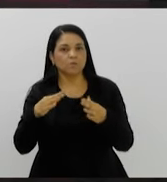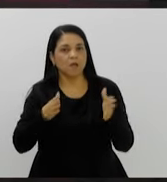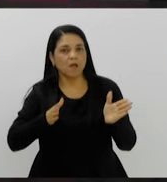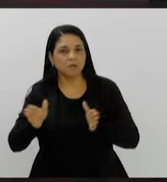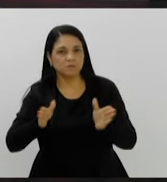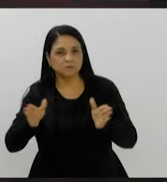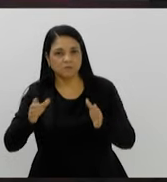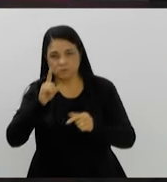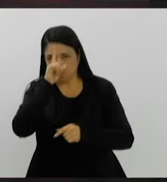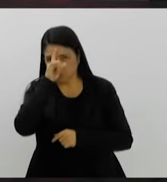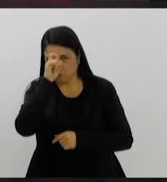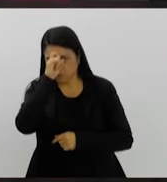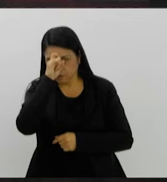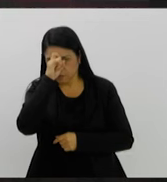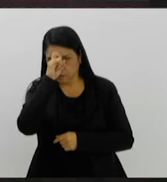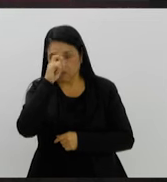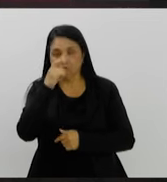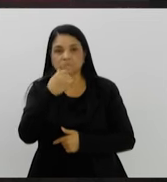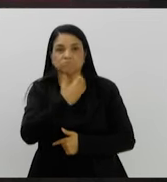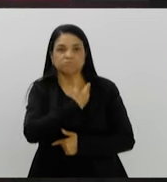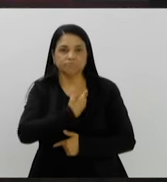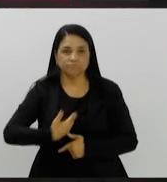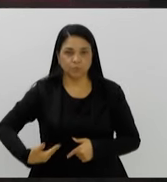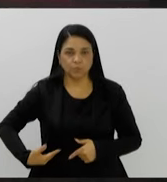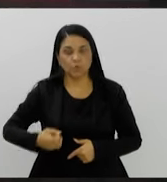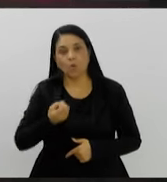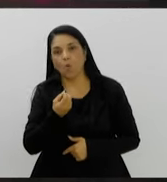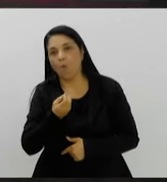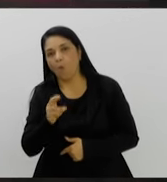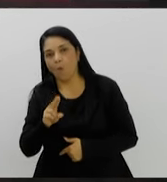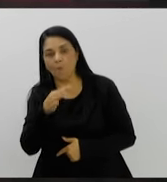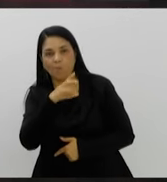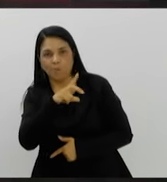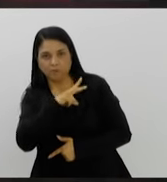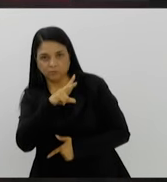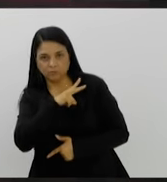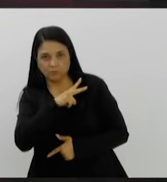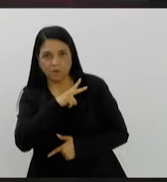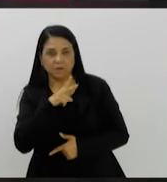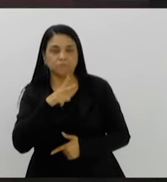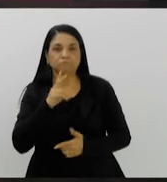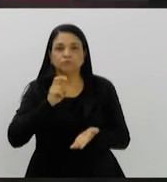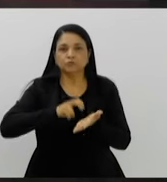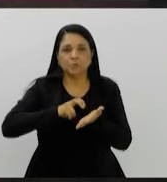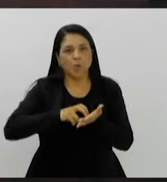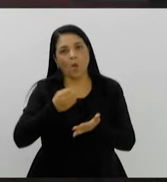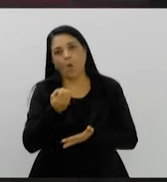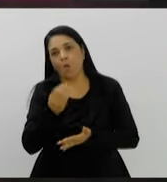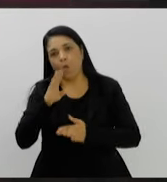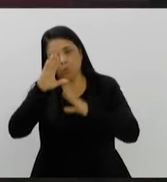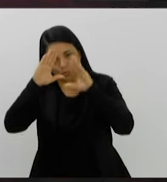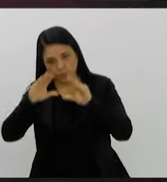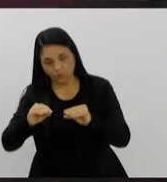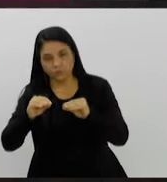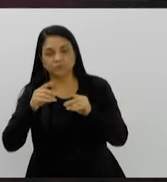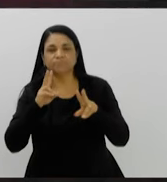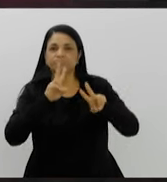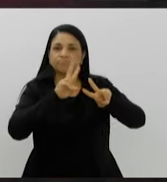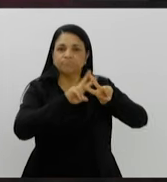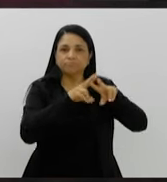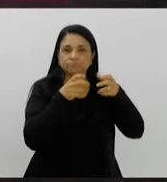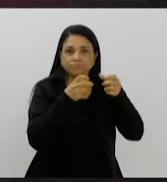hospitais da rede pública ou privada a qualquer hora do dia e da noite em prisionais em unidades do